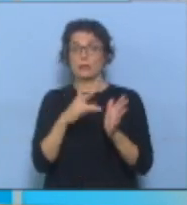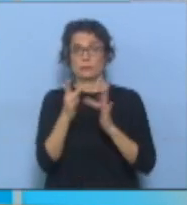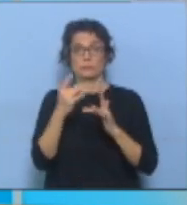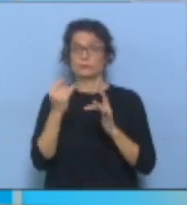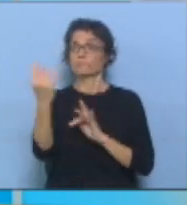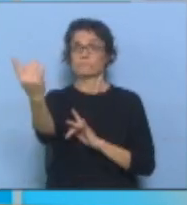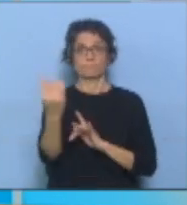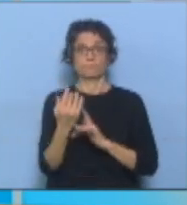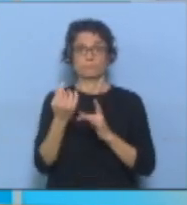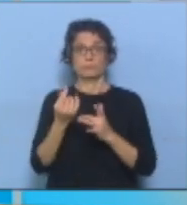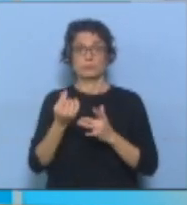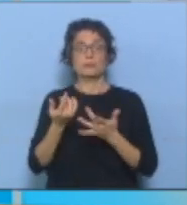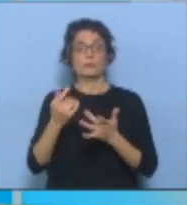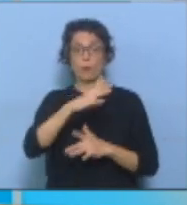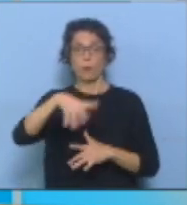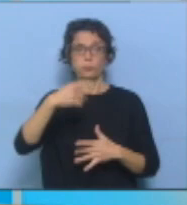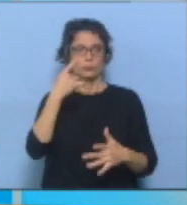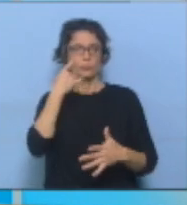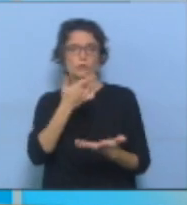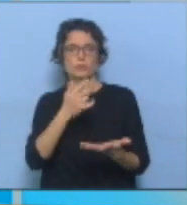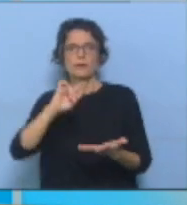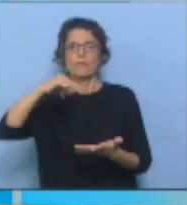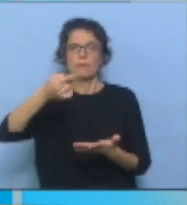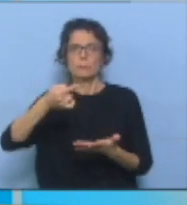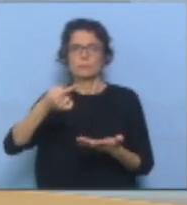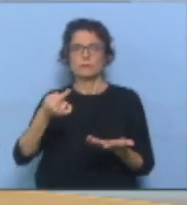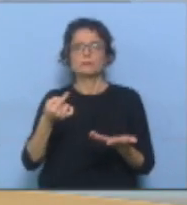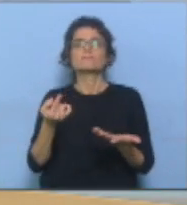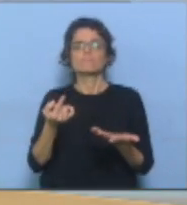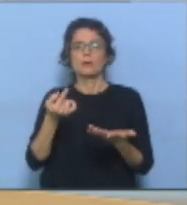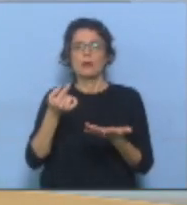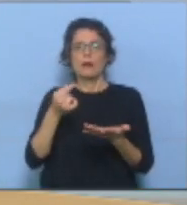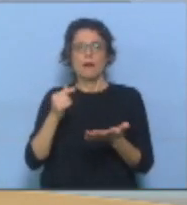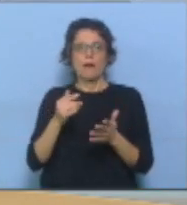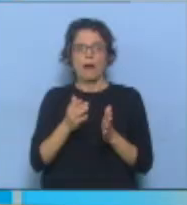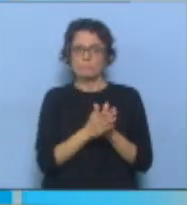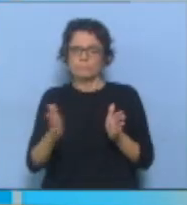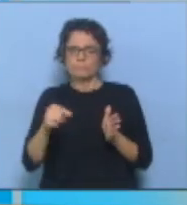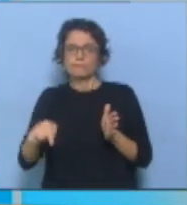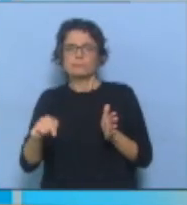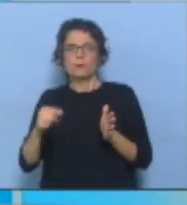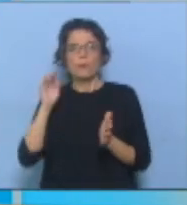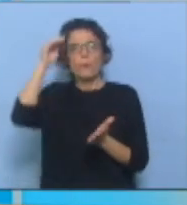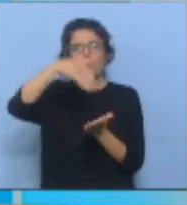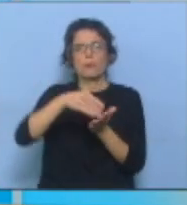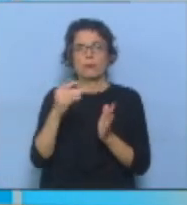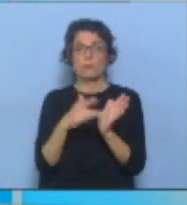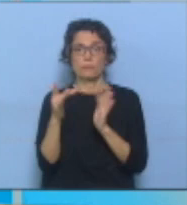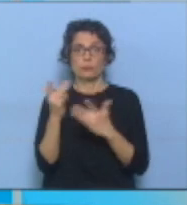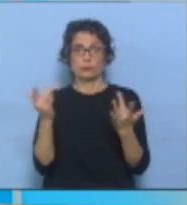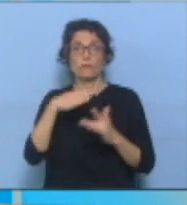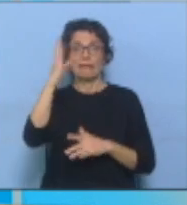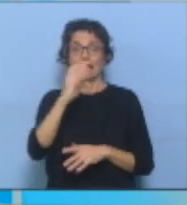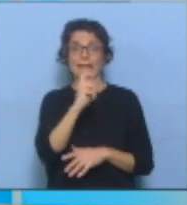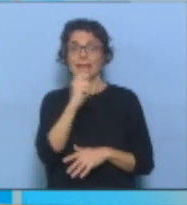é? E imediatamente vamos para o batismo de Jesus, quando Jesus tinha 30 e tal anos, não é? Porquê? Porque